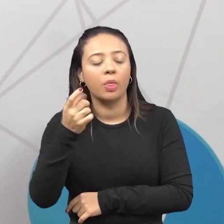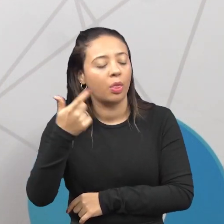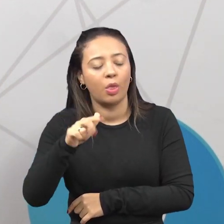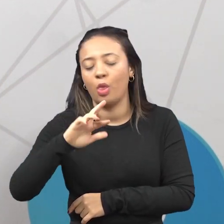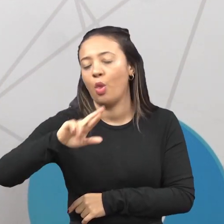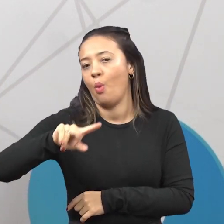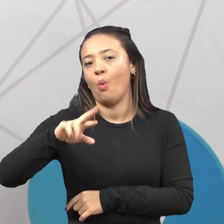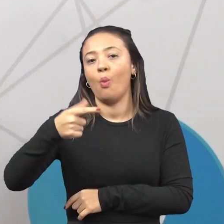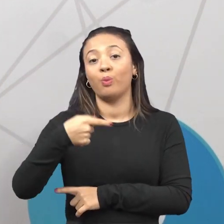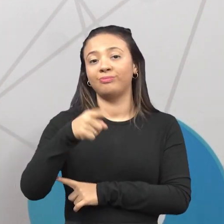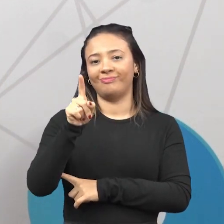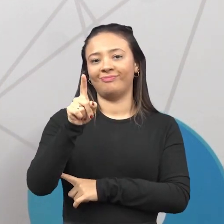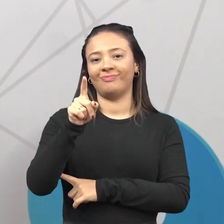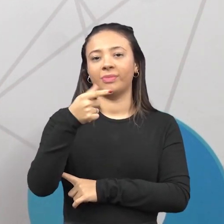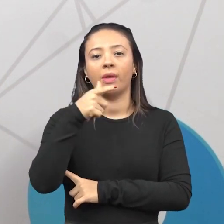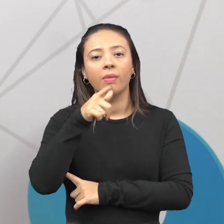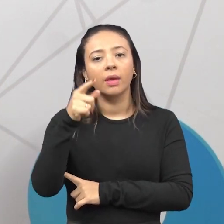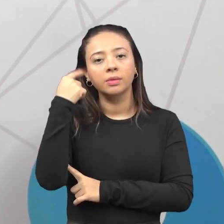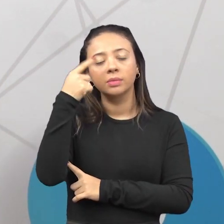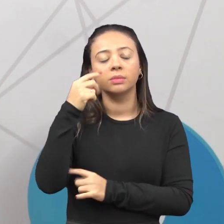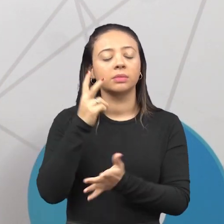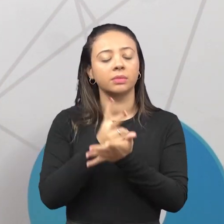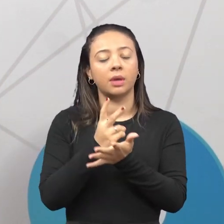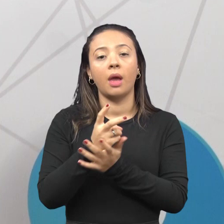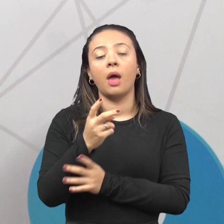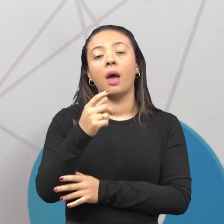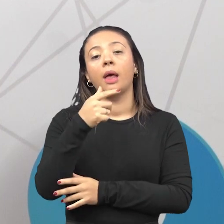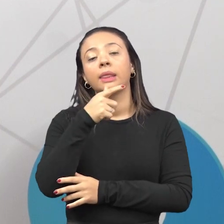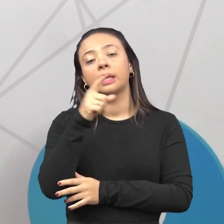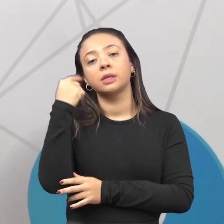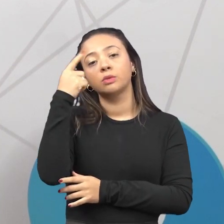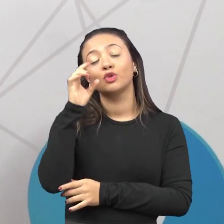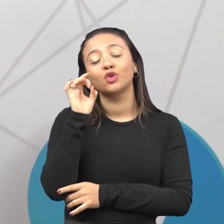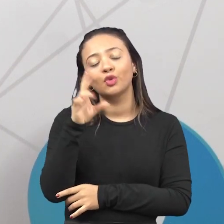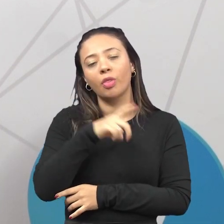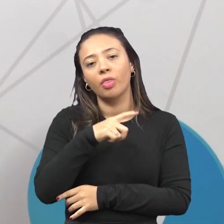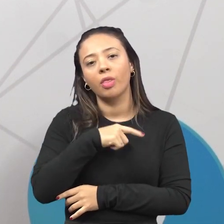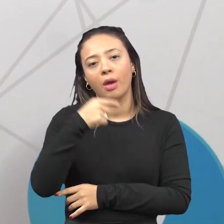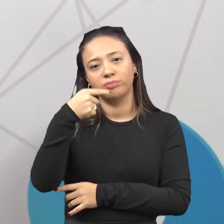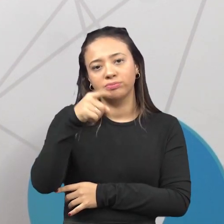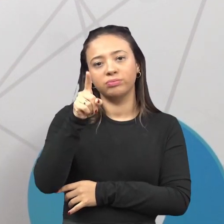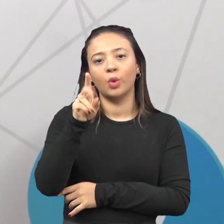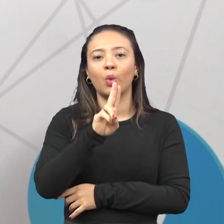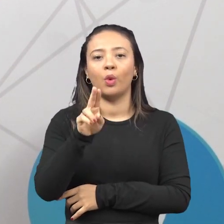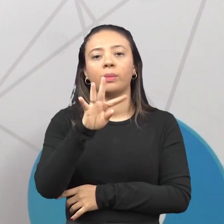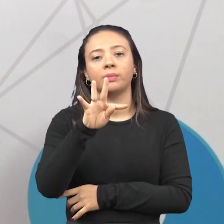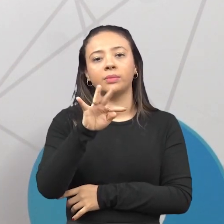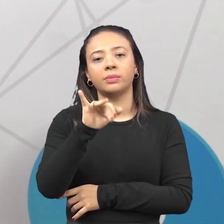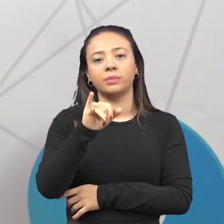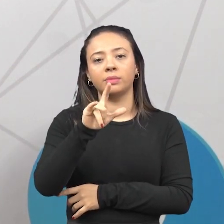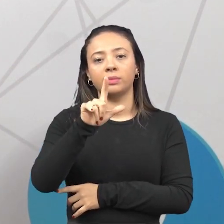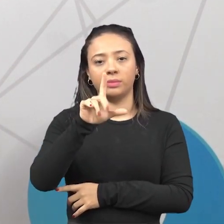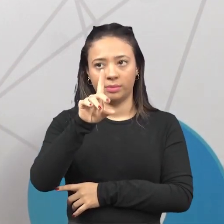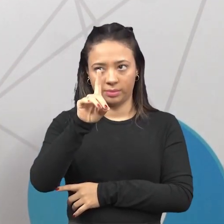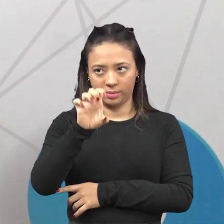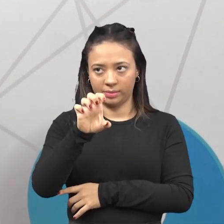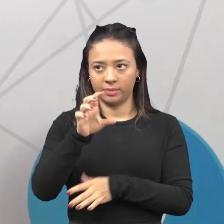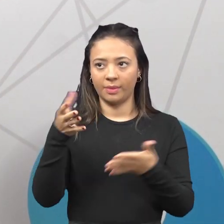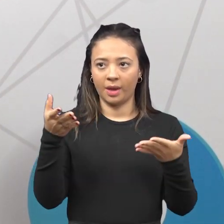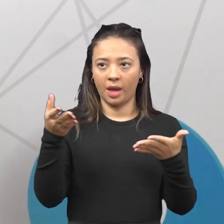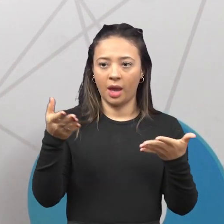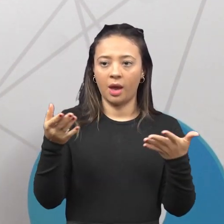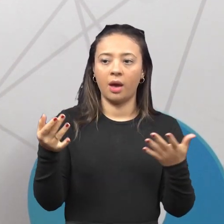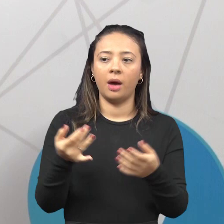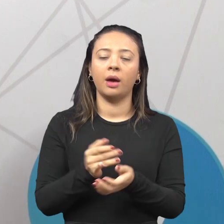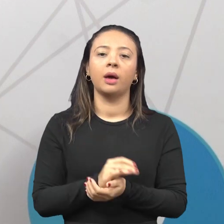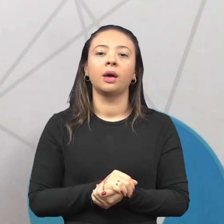o único acento que vai existir é o agudozinho, que a gente chama de tilde em espanhol, certo? Vamos aí resolver